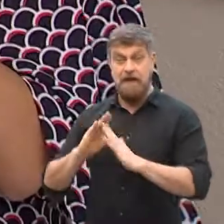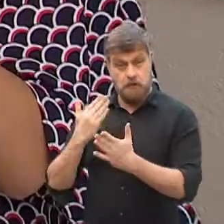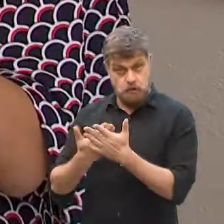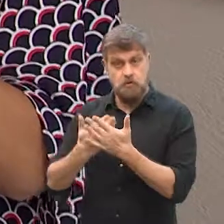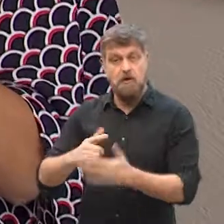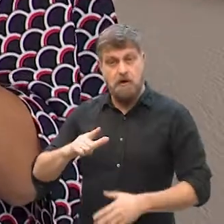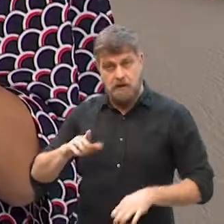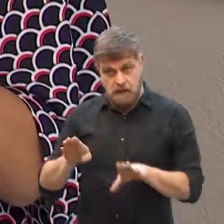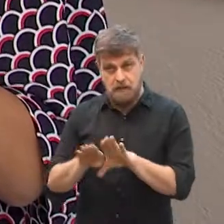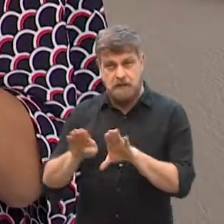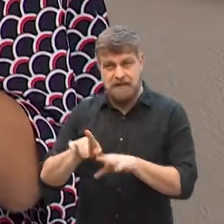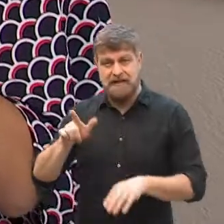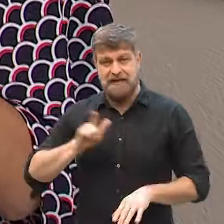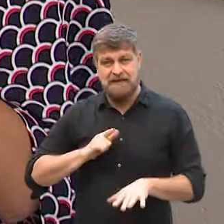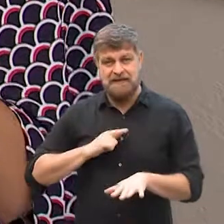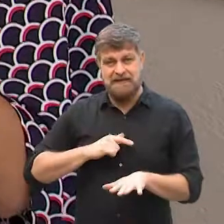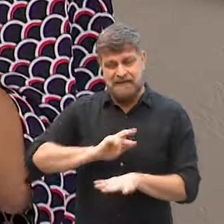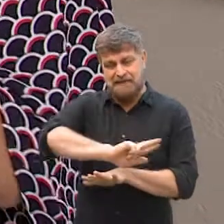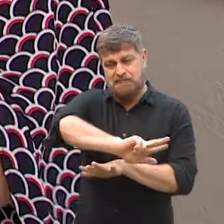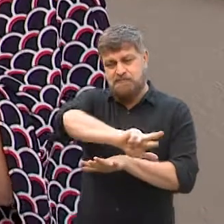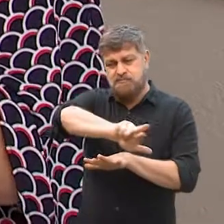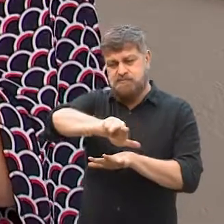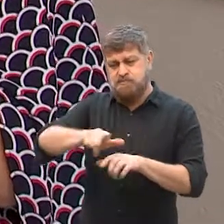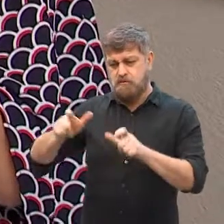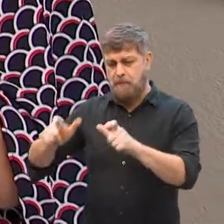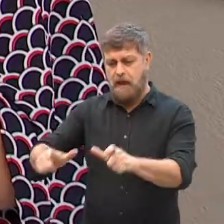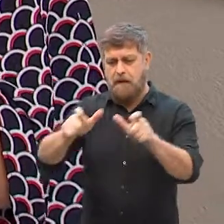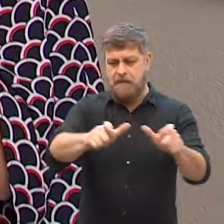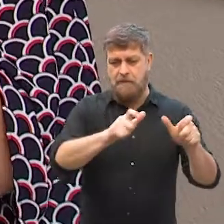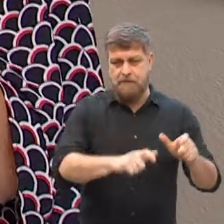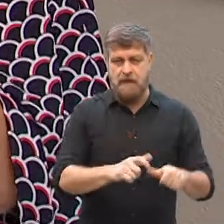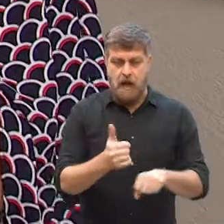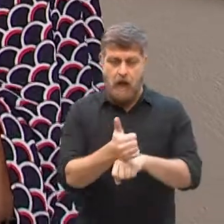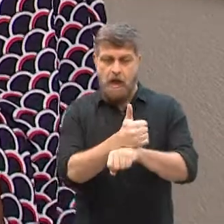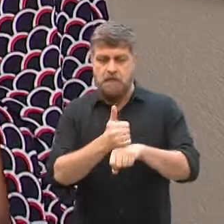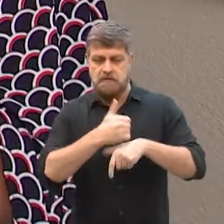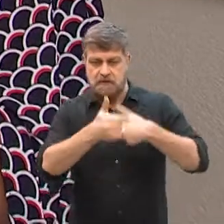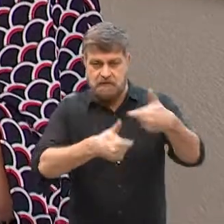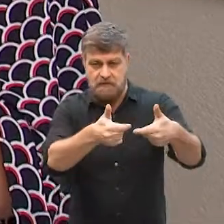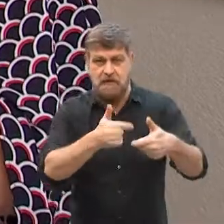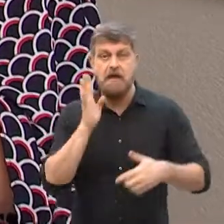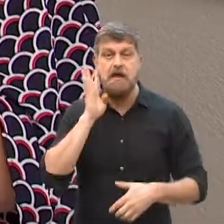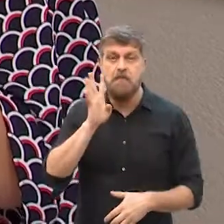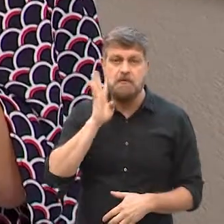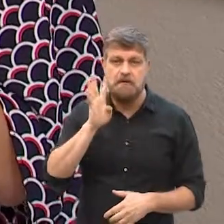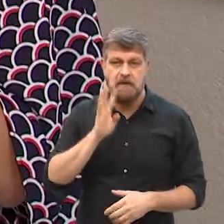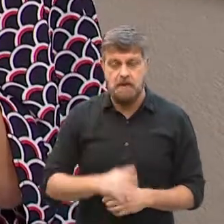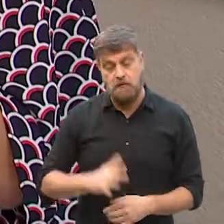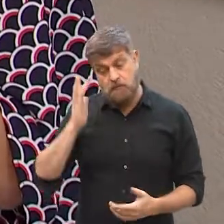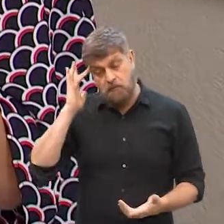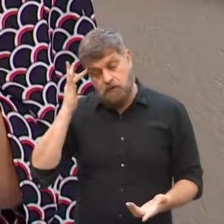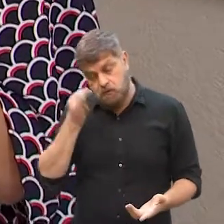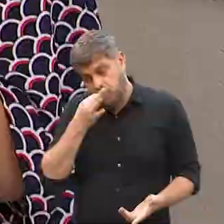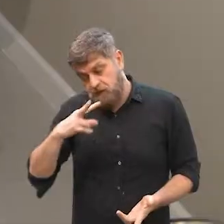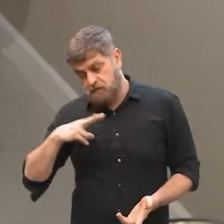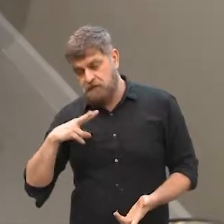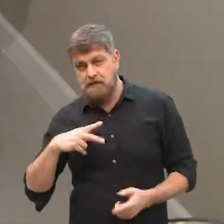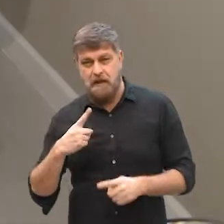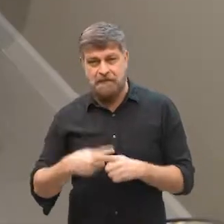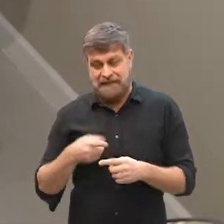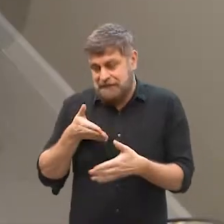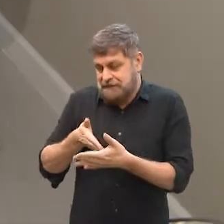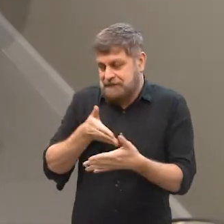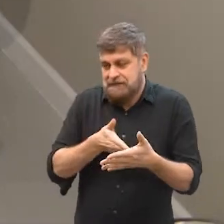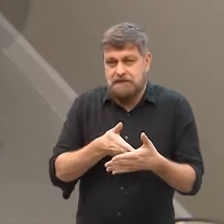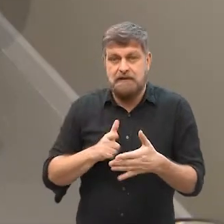Então você tem uma gama muito grande, tá? Isso é uma coisa muito bacana, eu acho, porque não restringe. Até